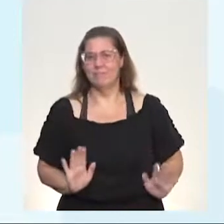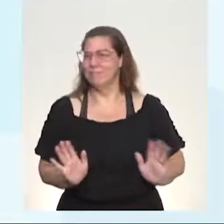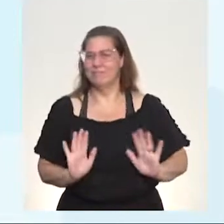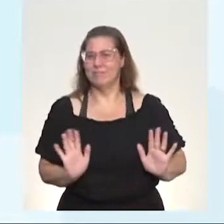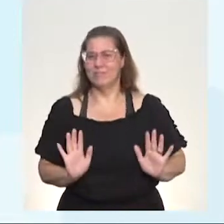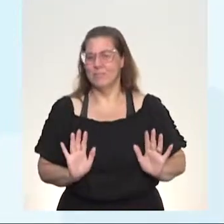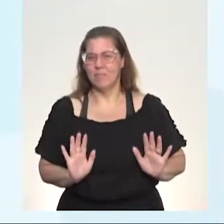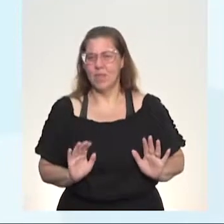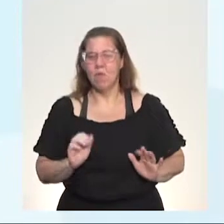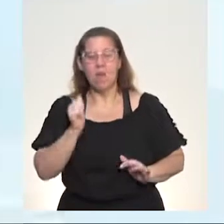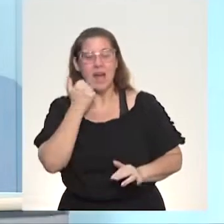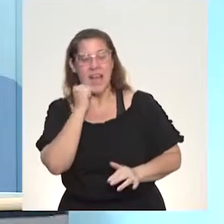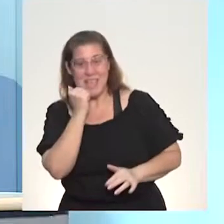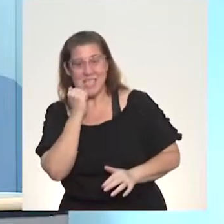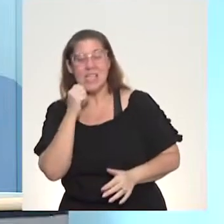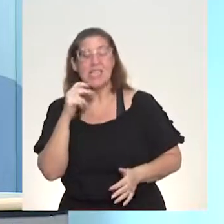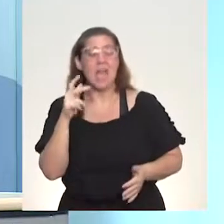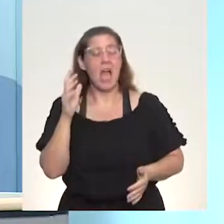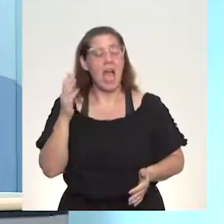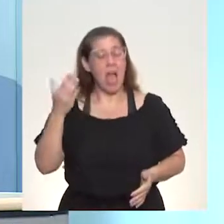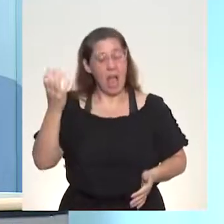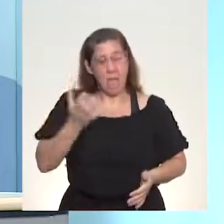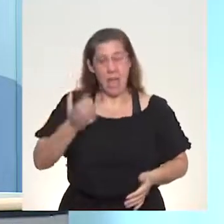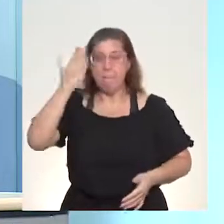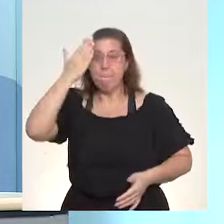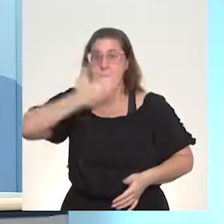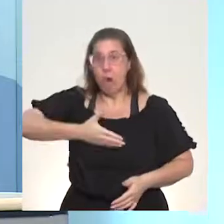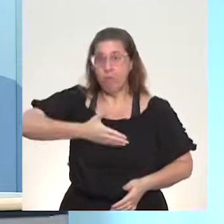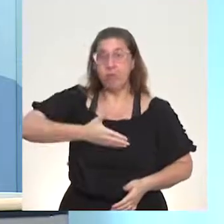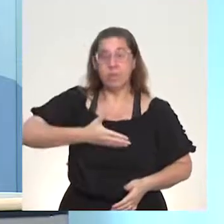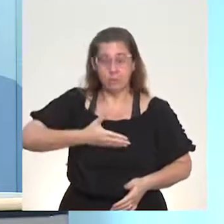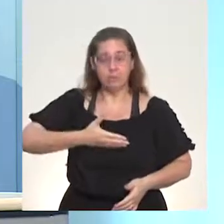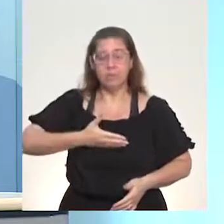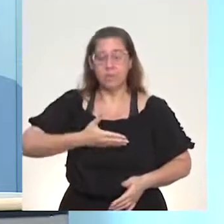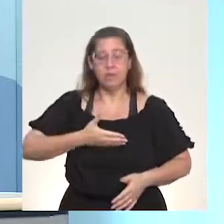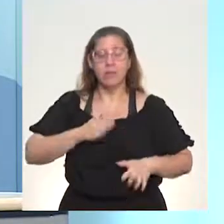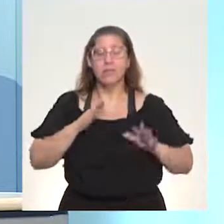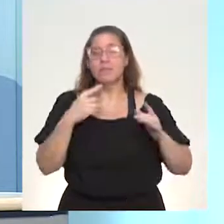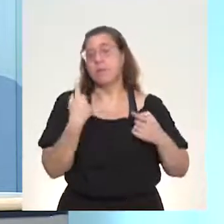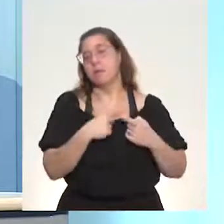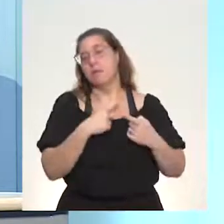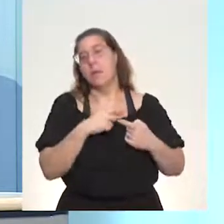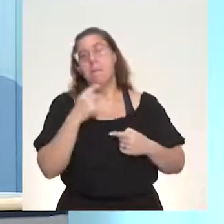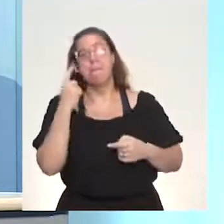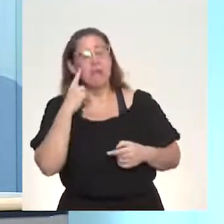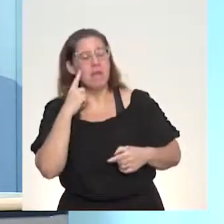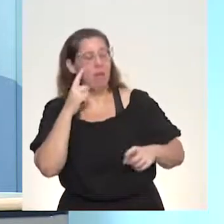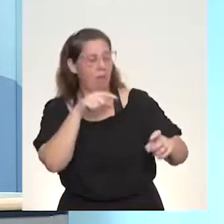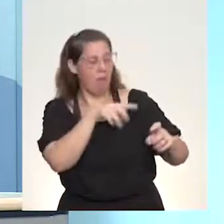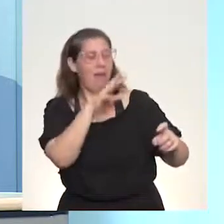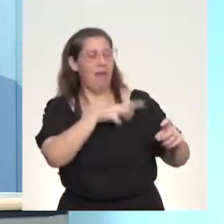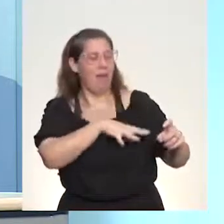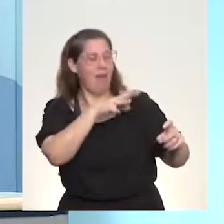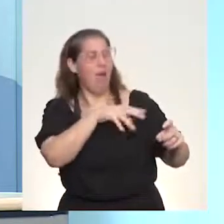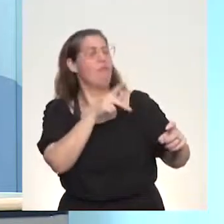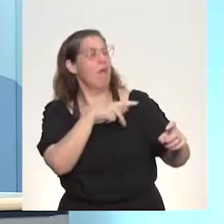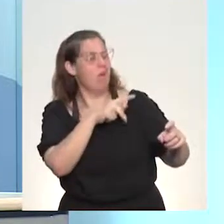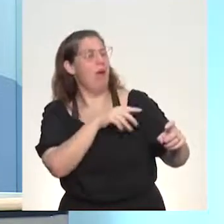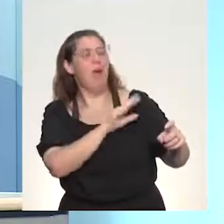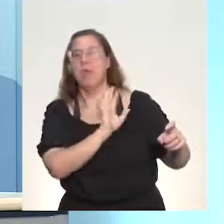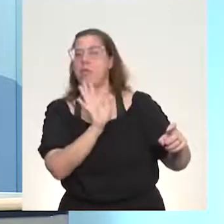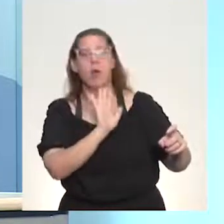obscurece a realidade, que obscurece aquilo que nós poderíamos chamar de verdades, né? Então,